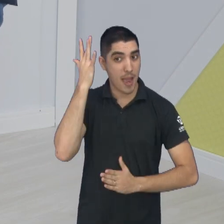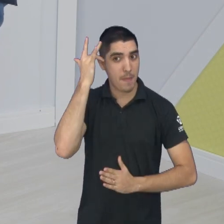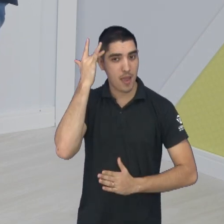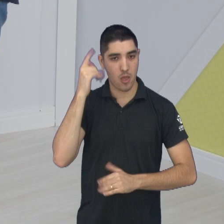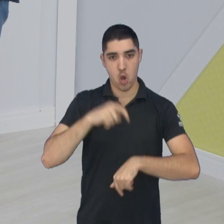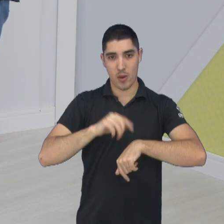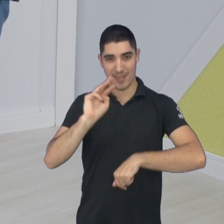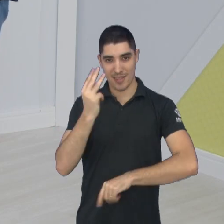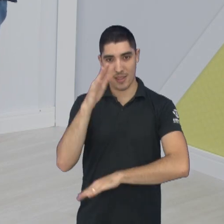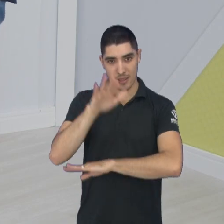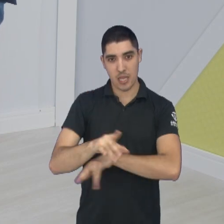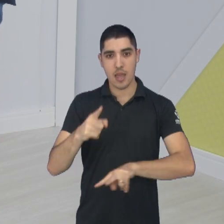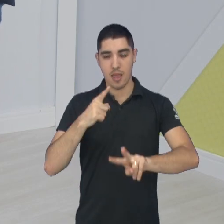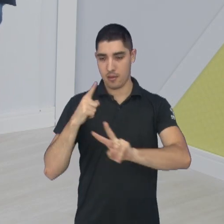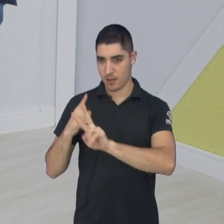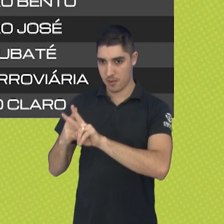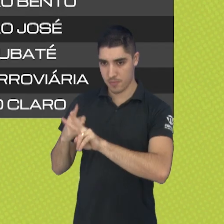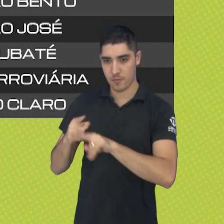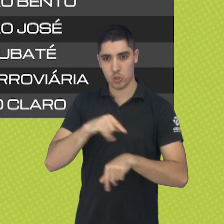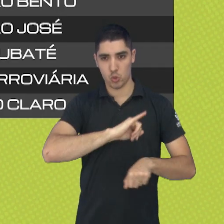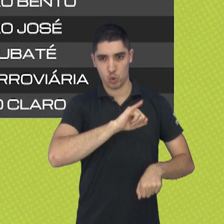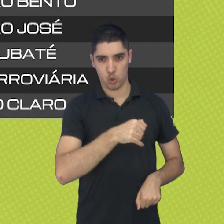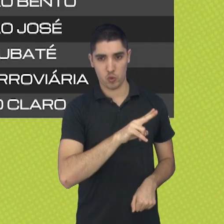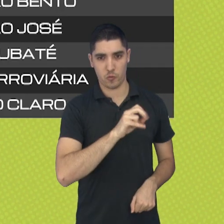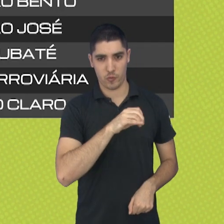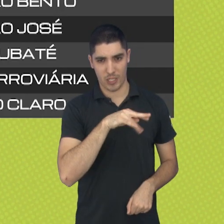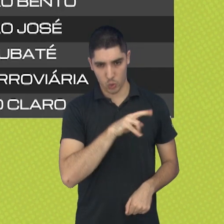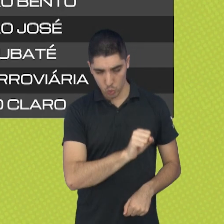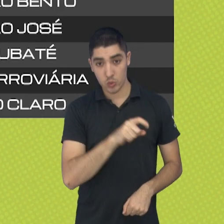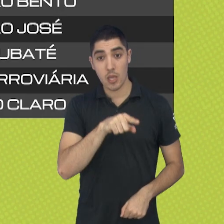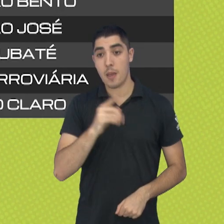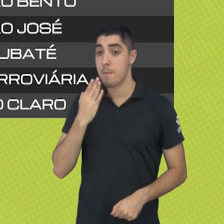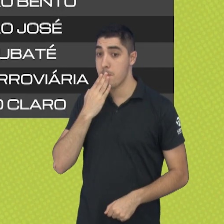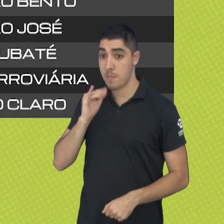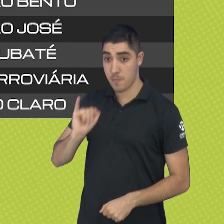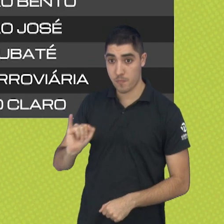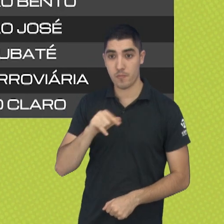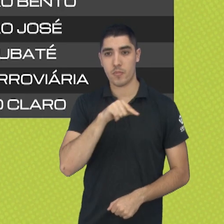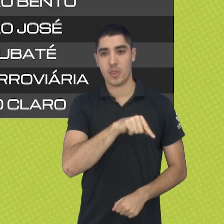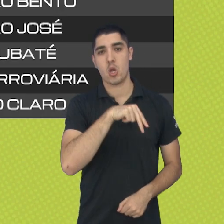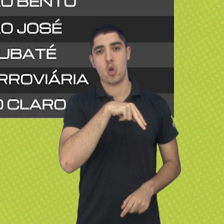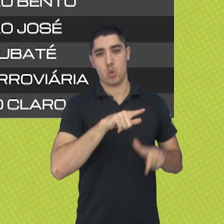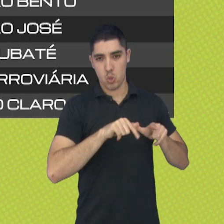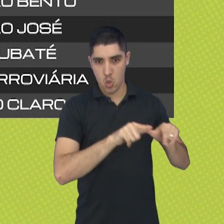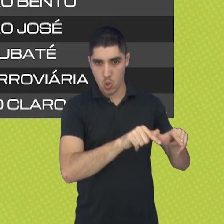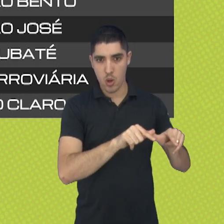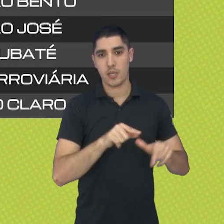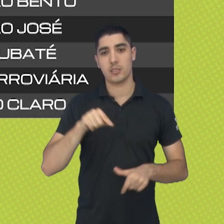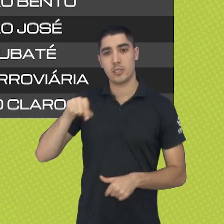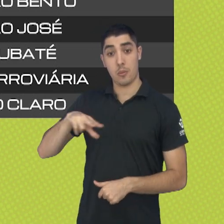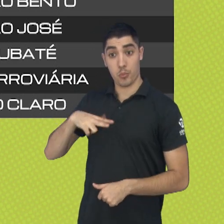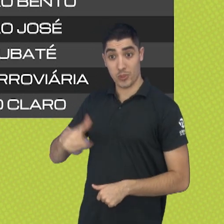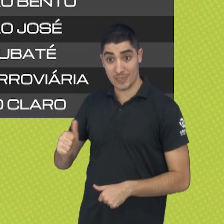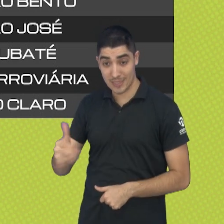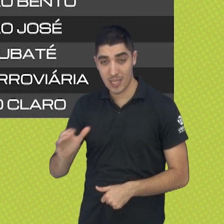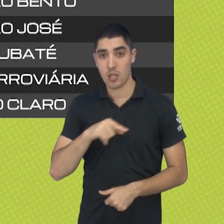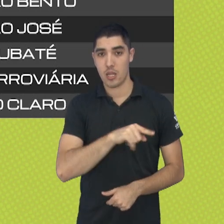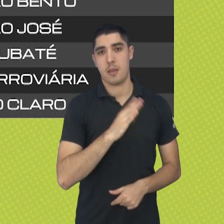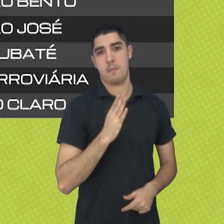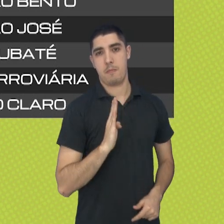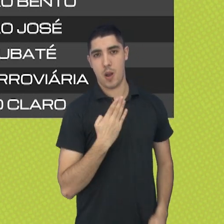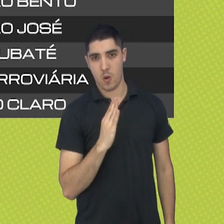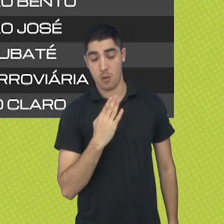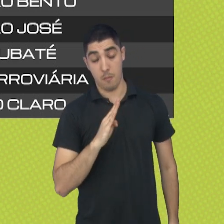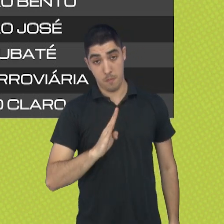15 horas, Capivariano e Juventus, Primavera e Noroeste, Portuguesa Santista e Oeste, Comercial e São Bento. 5 da tarde